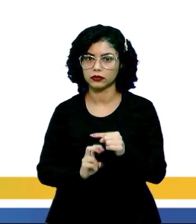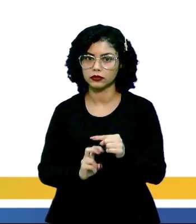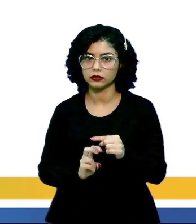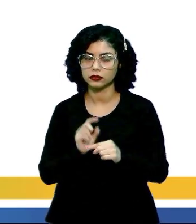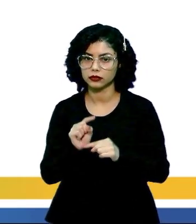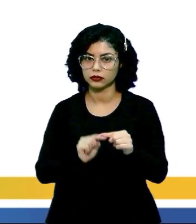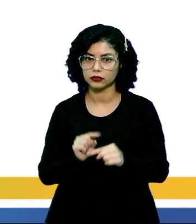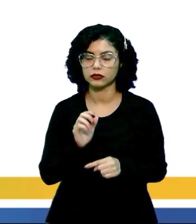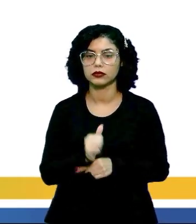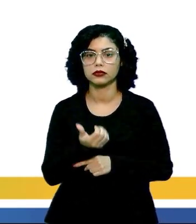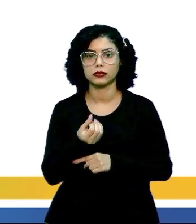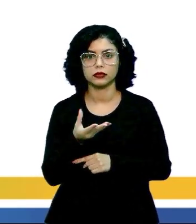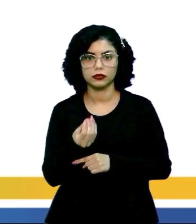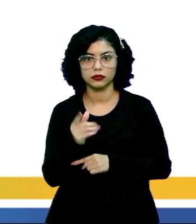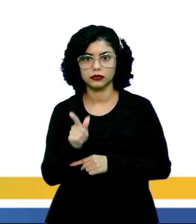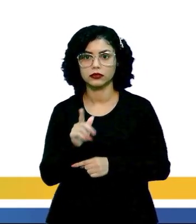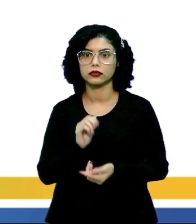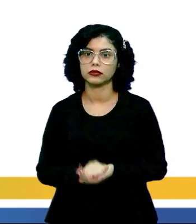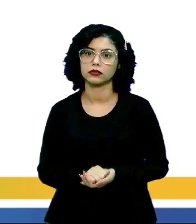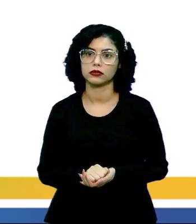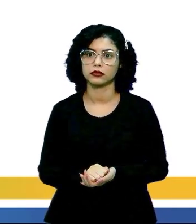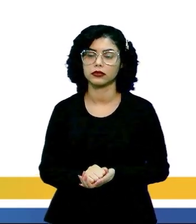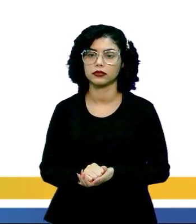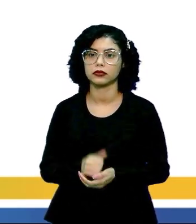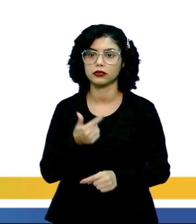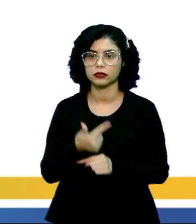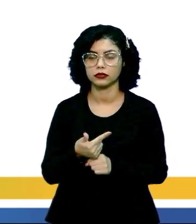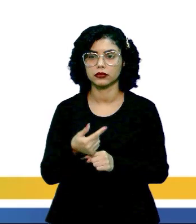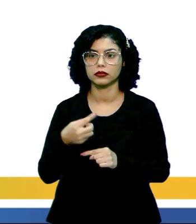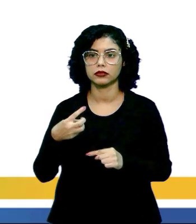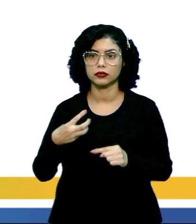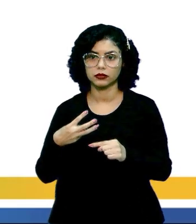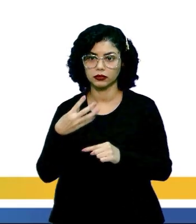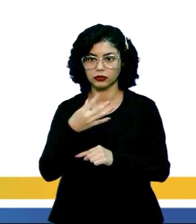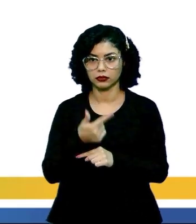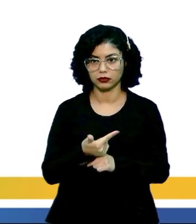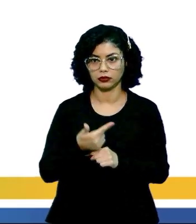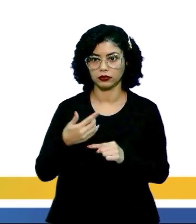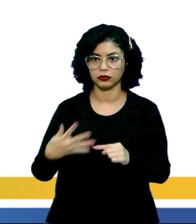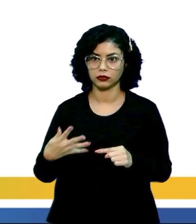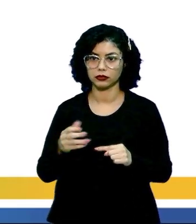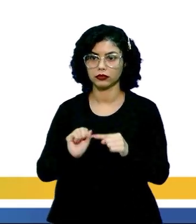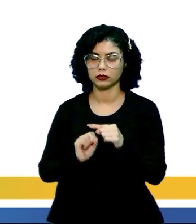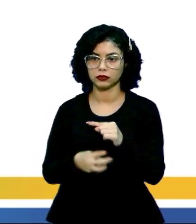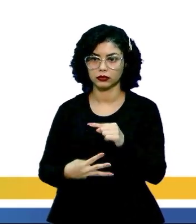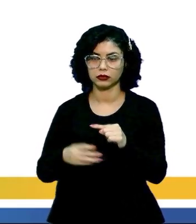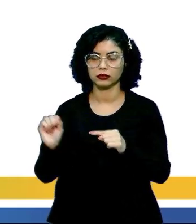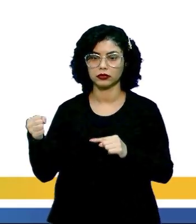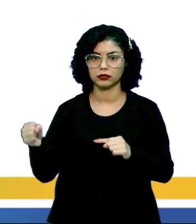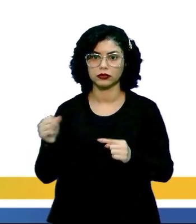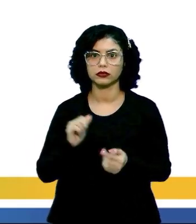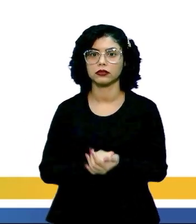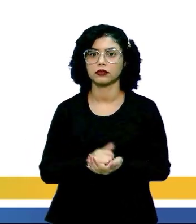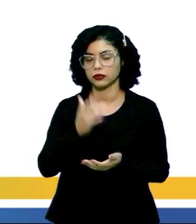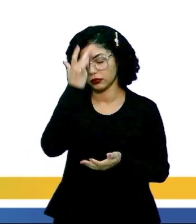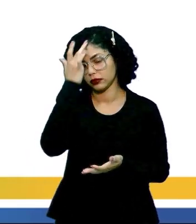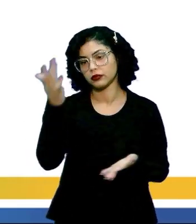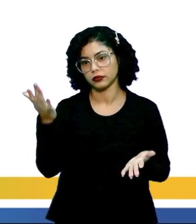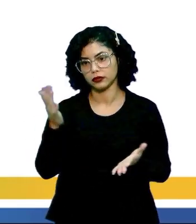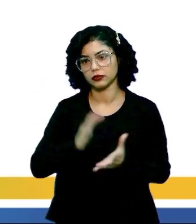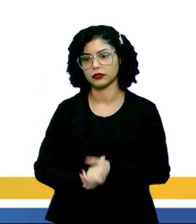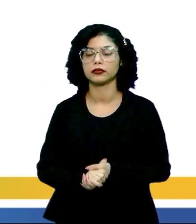para 5, que dá 160. E o 24 dividido para 3, que dá 8. Então, aí fica